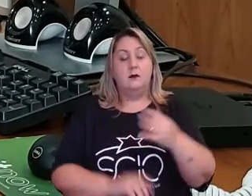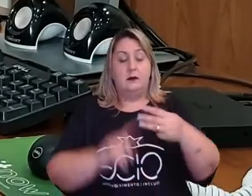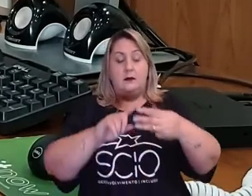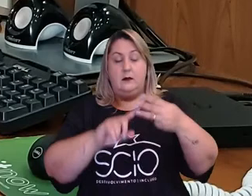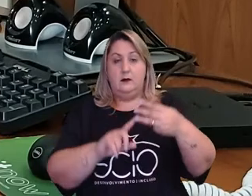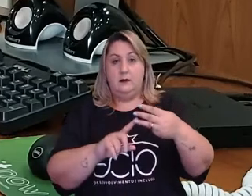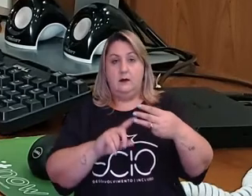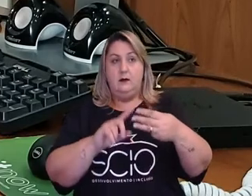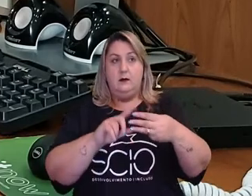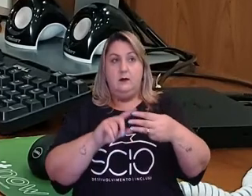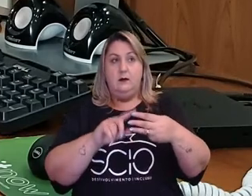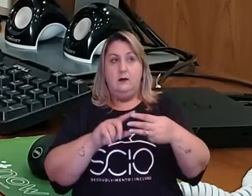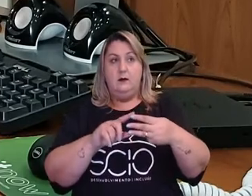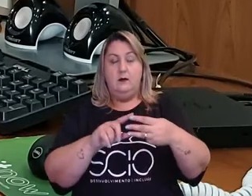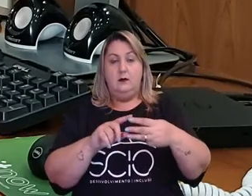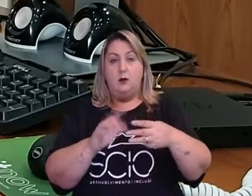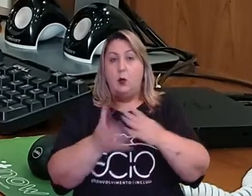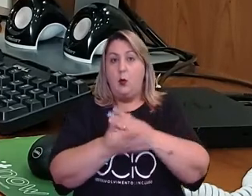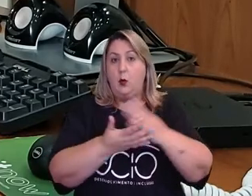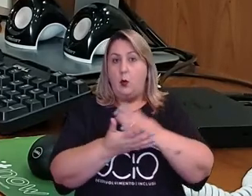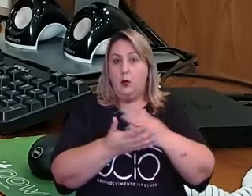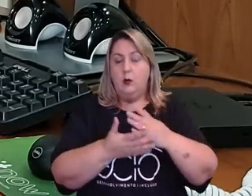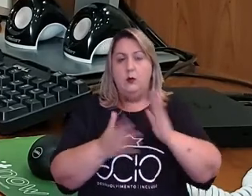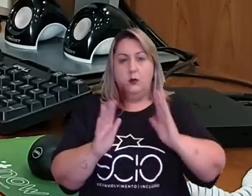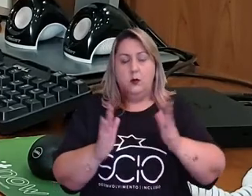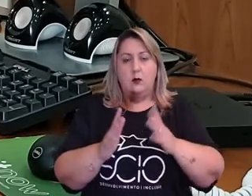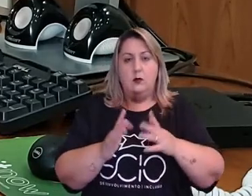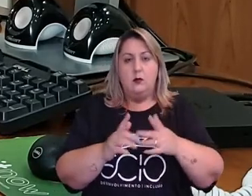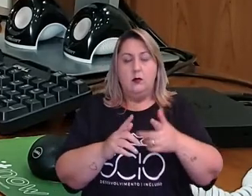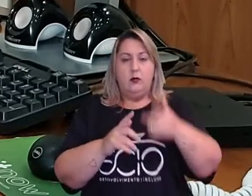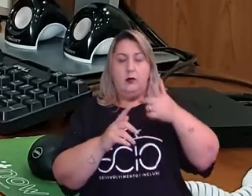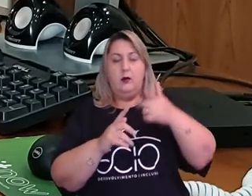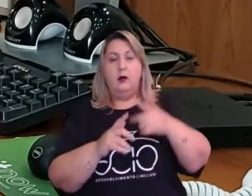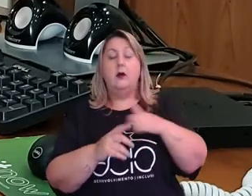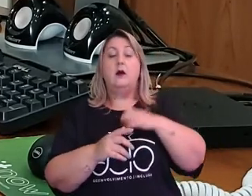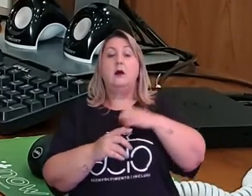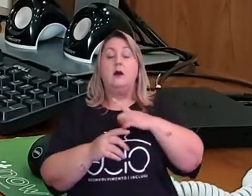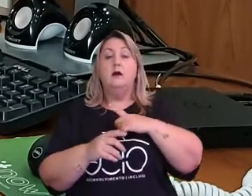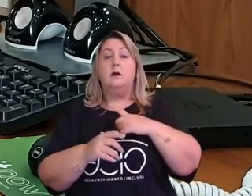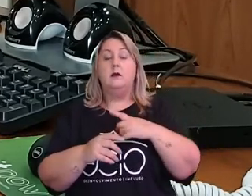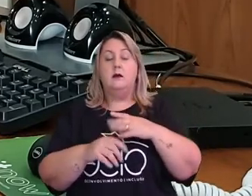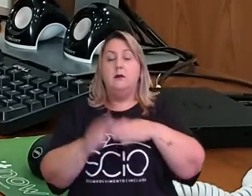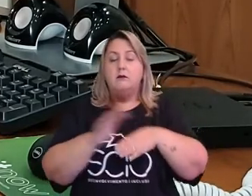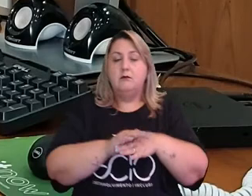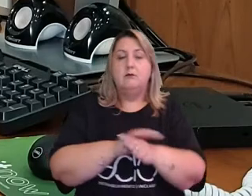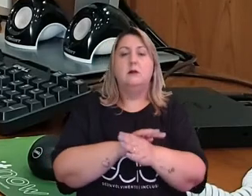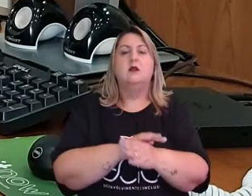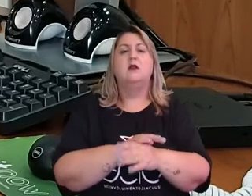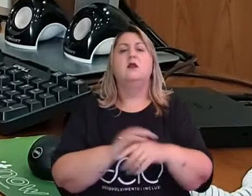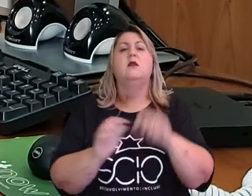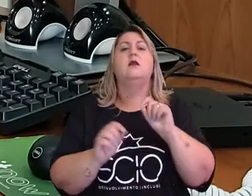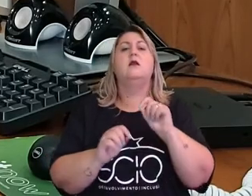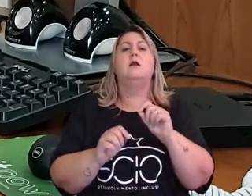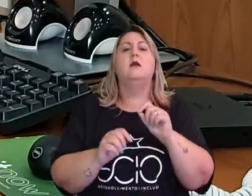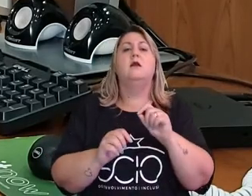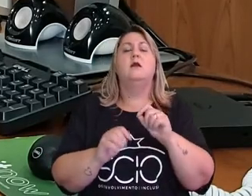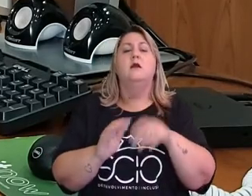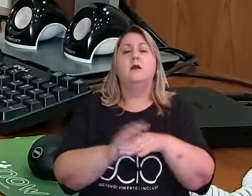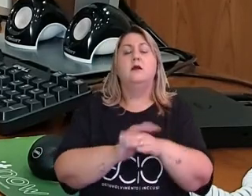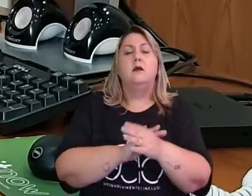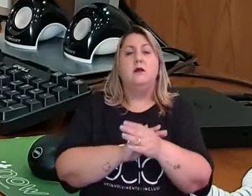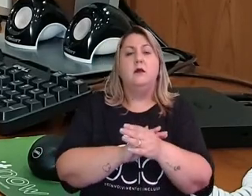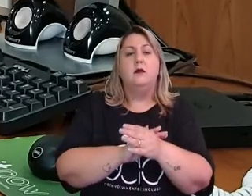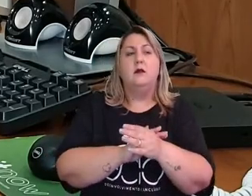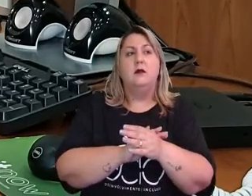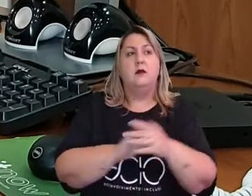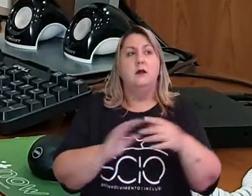uma deixa, que é um gatilho. Todo hábito tem um gatilho, tem uma deixa e tem uma recompensa. E aí, se eu tenho uma deixa, um gatilho e tenho